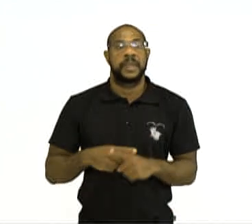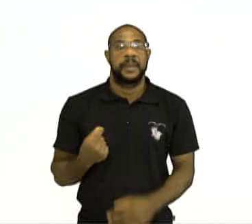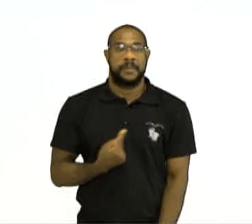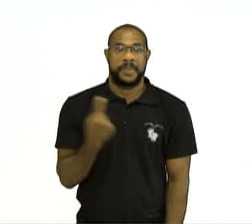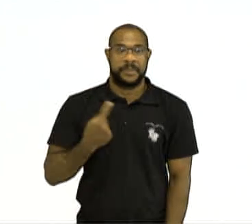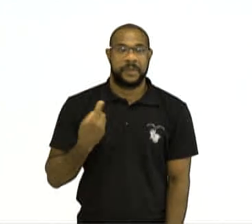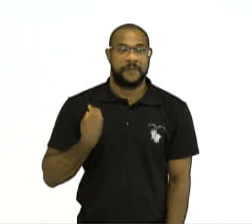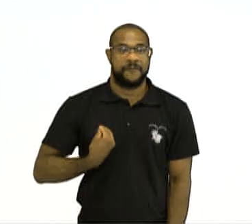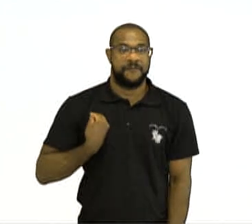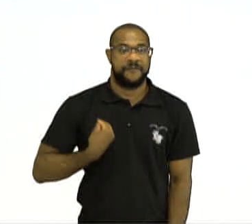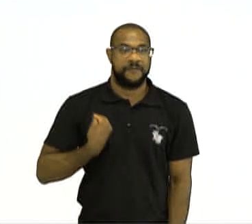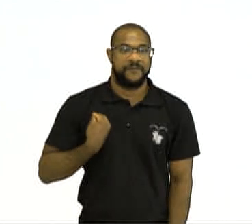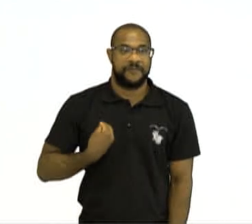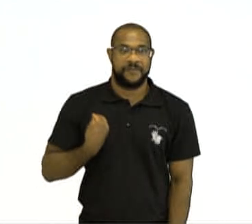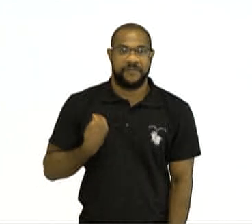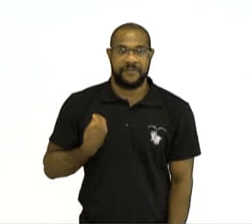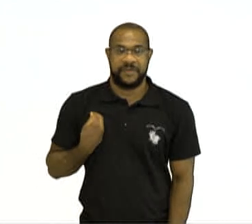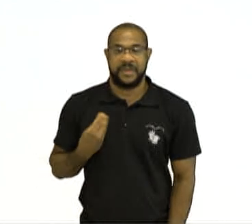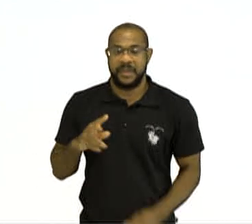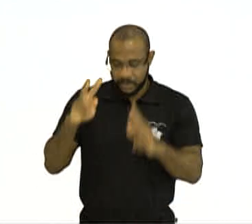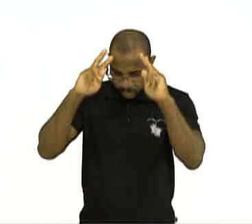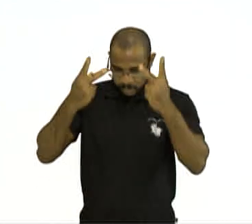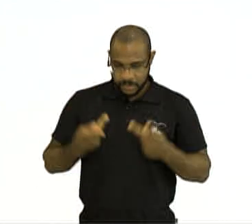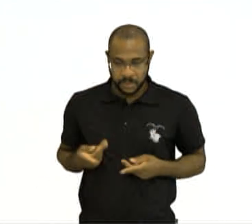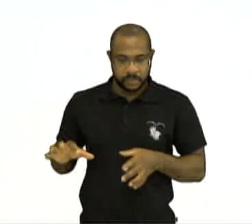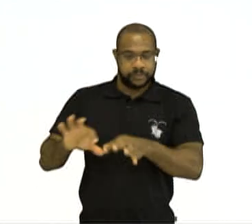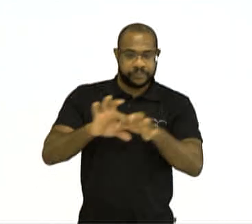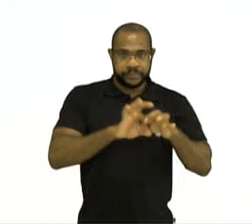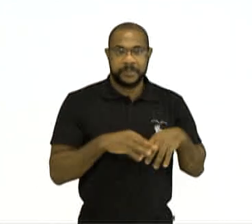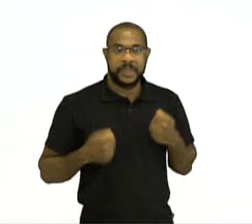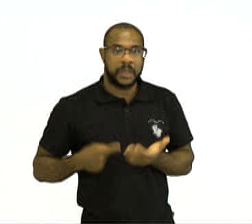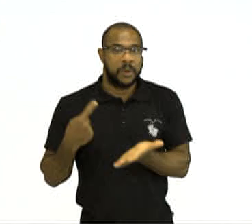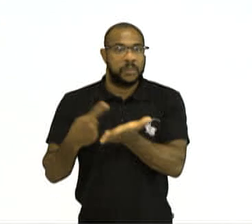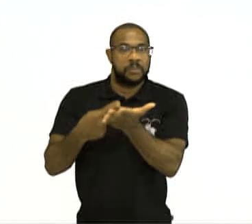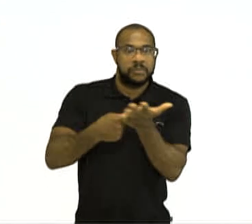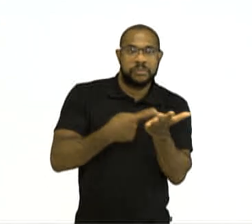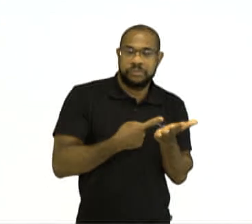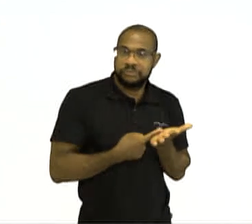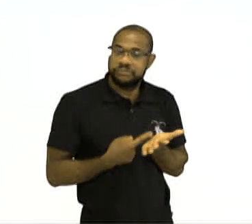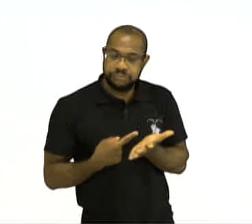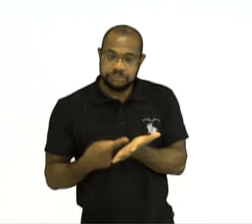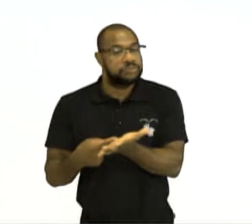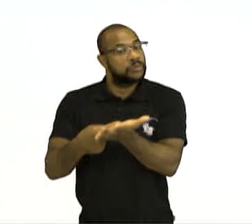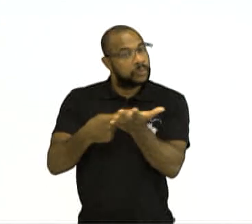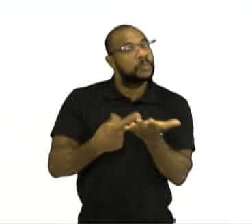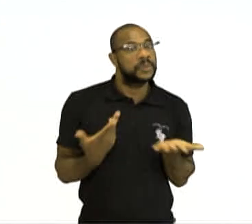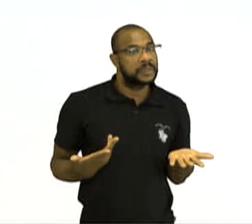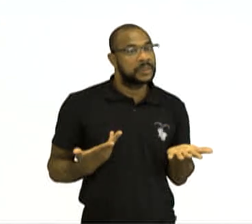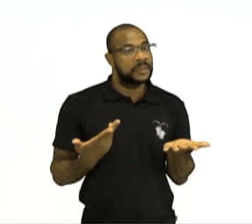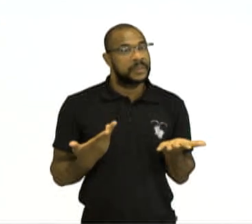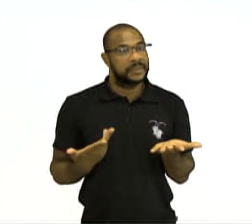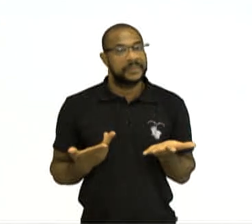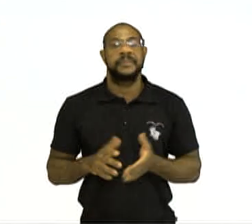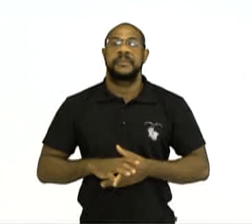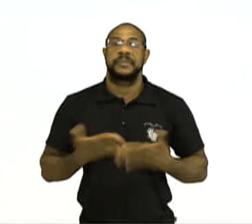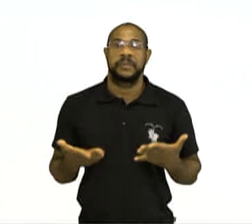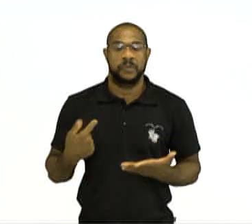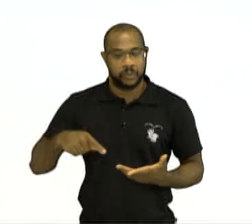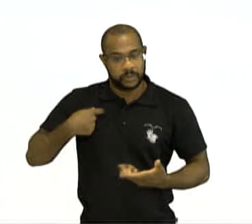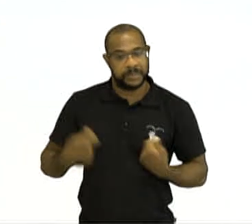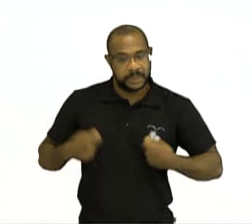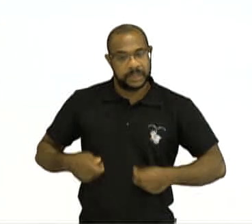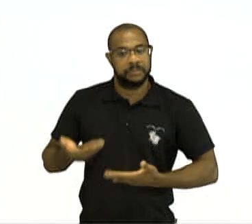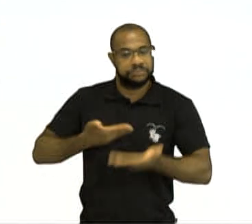humano exige que se tenha alguns acordos como se fossem contratos sociais, uma vez que dependemos uns dos